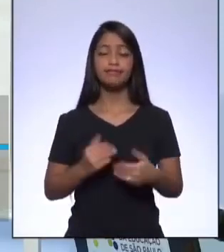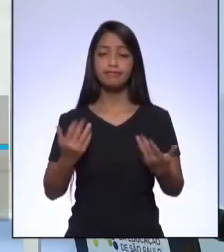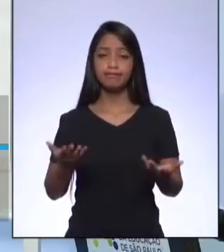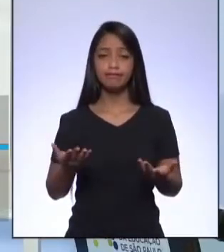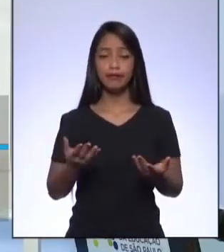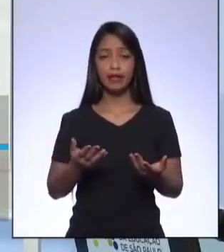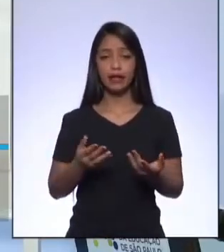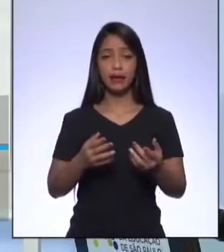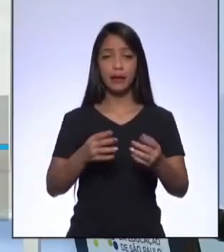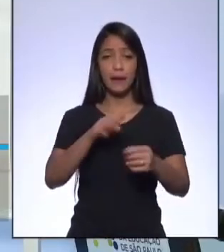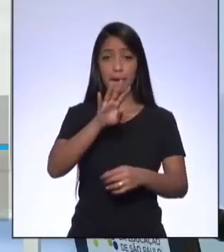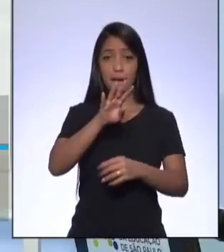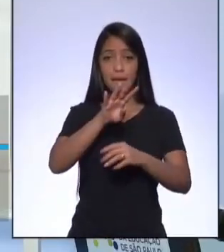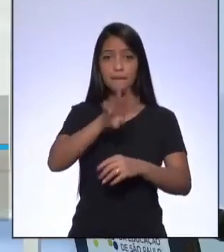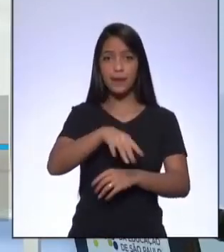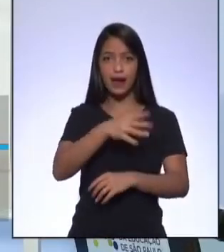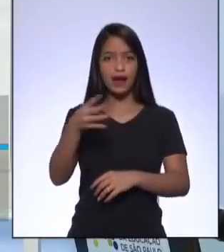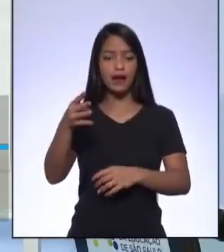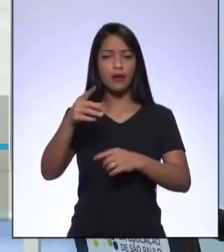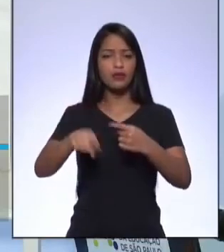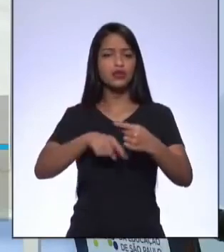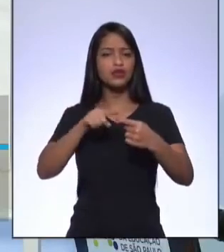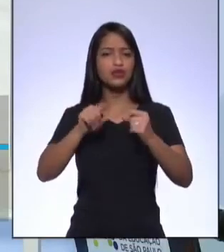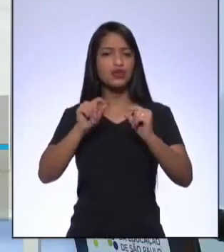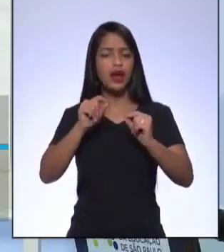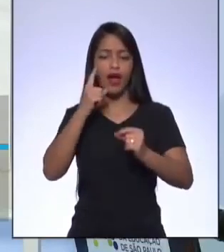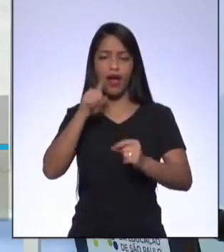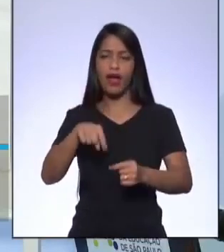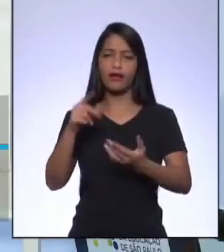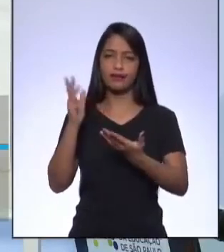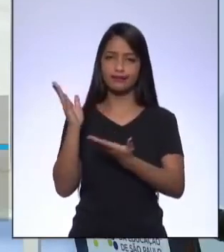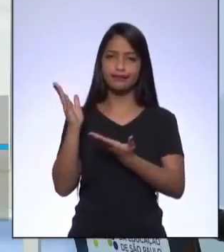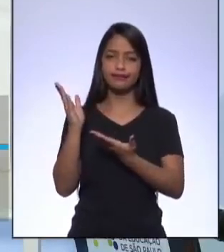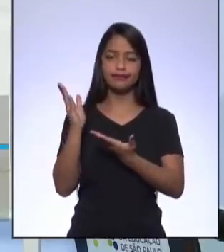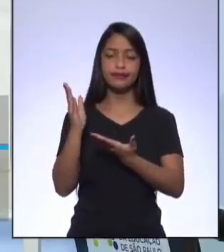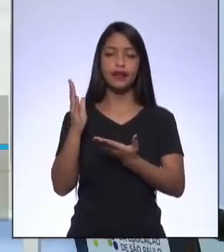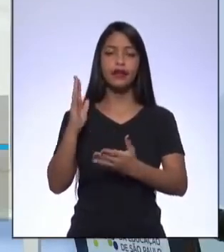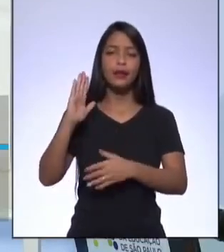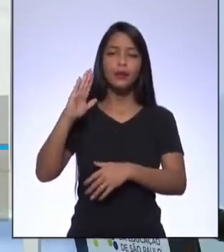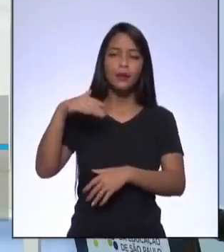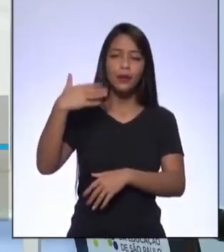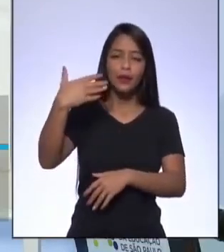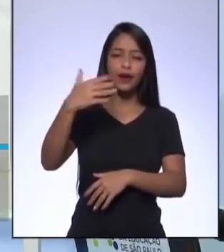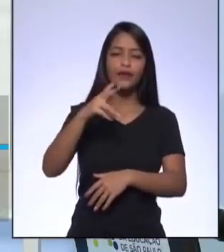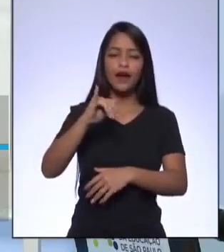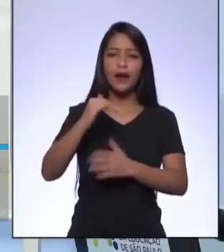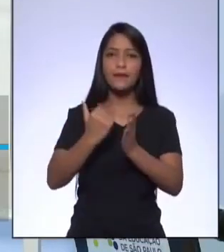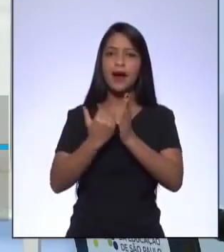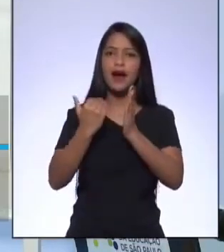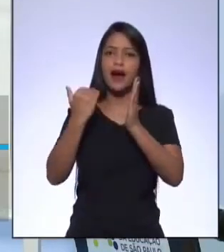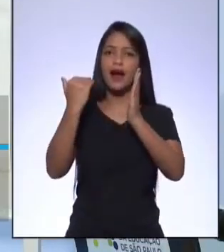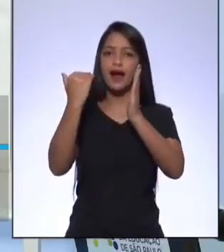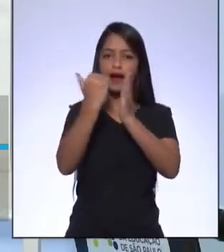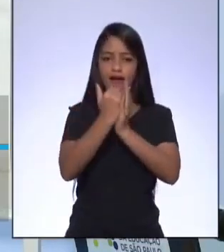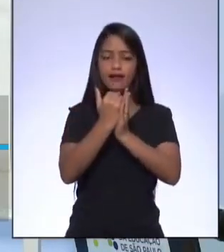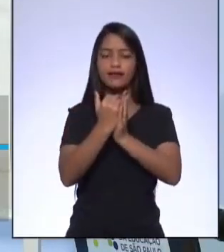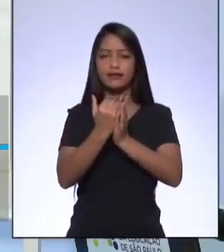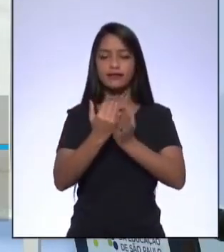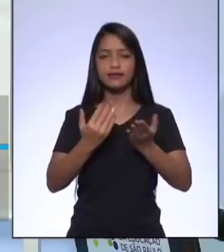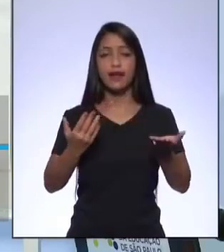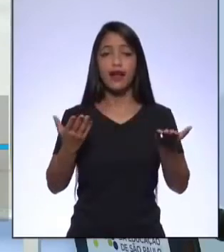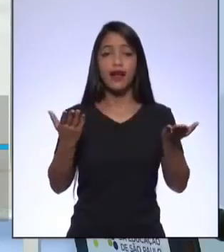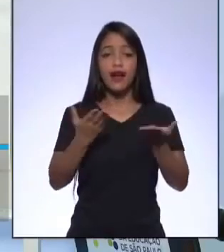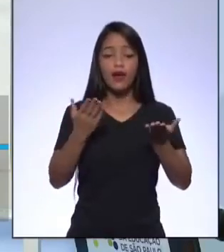do plano cartesiano é exatamente essa. Posteriormente, isso se amplia. Perceba que a gente só trabalha em